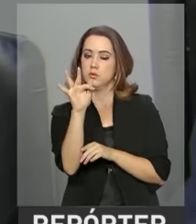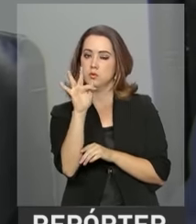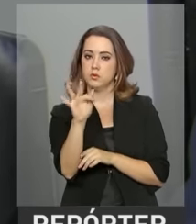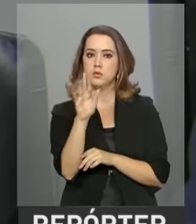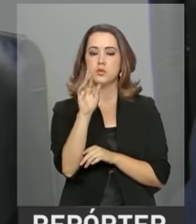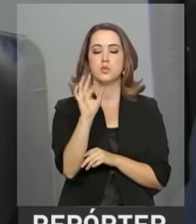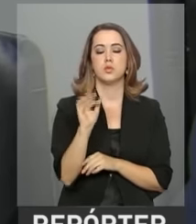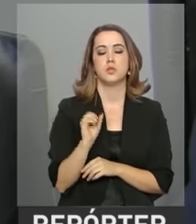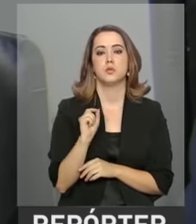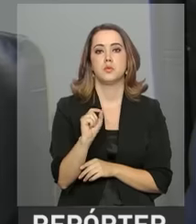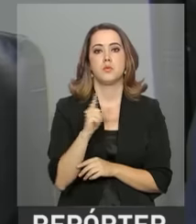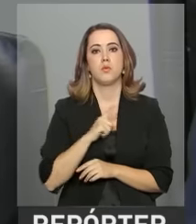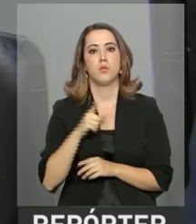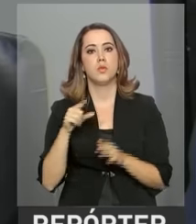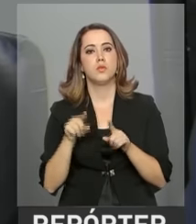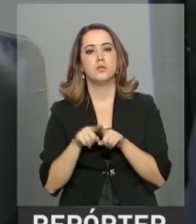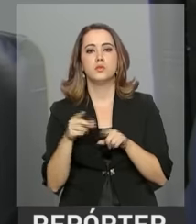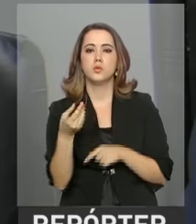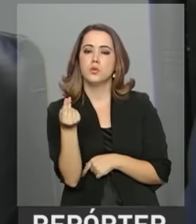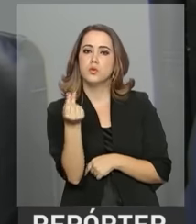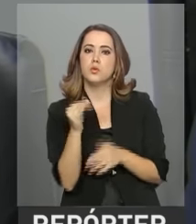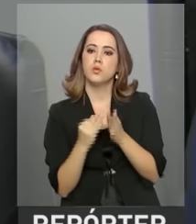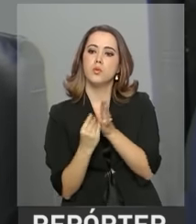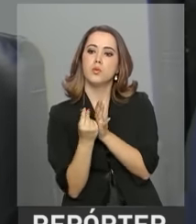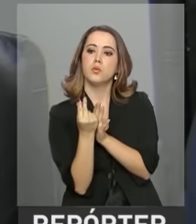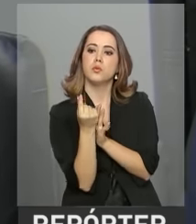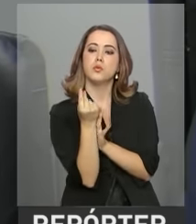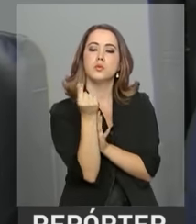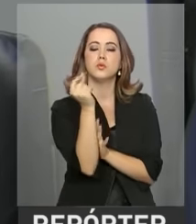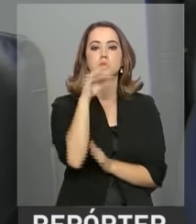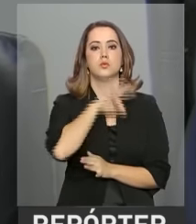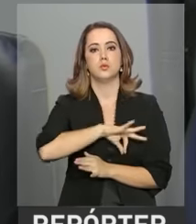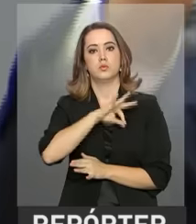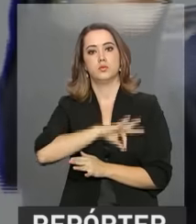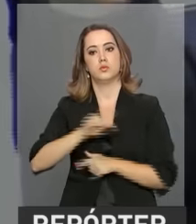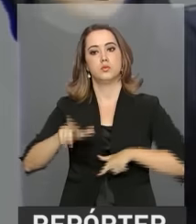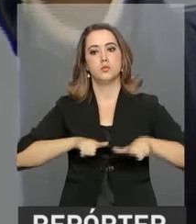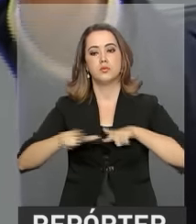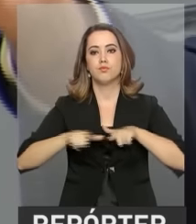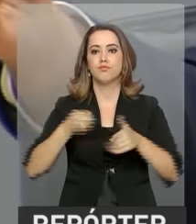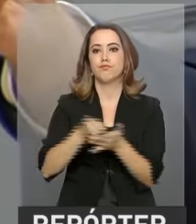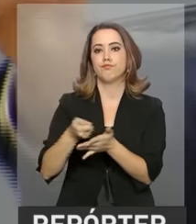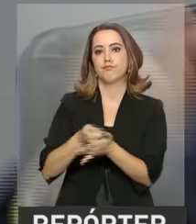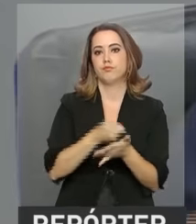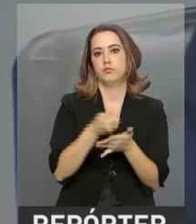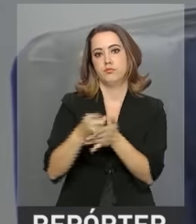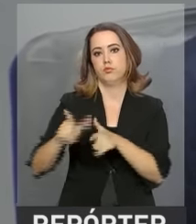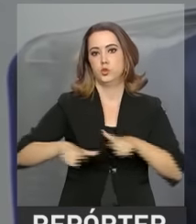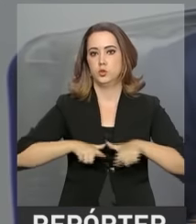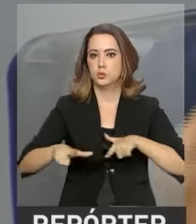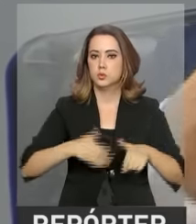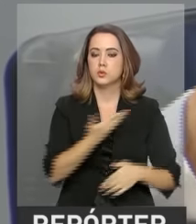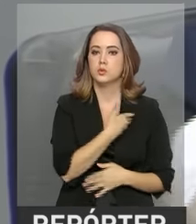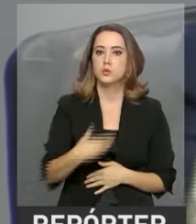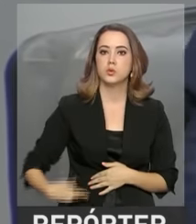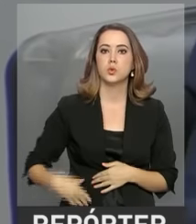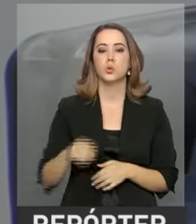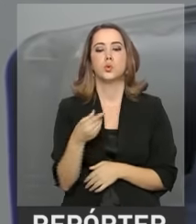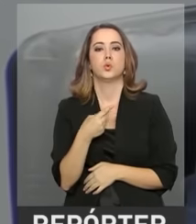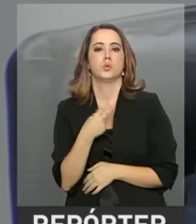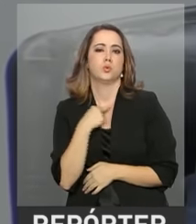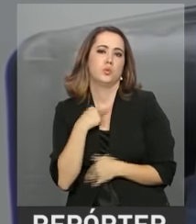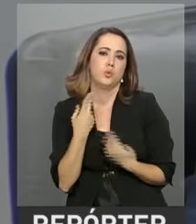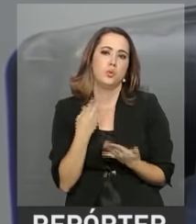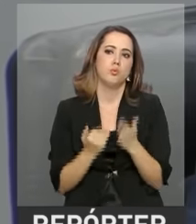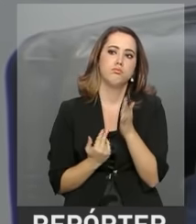Ela prevê que os gastos com a folha de pagamento do funcionalismo público nos estados não pode ultrapassar o limite de 60%